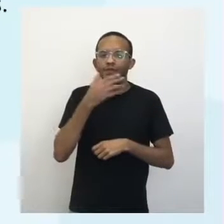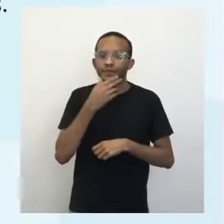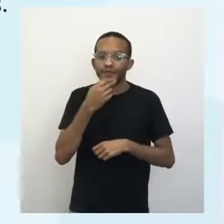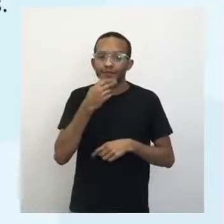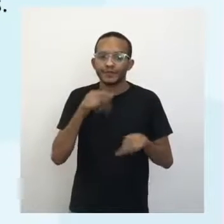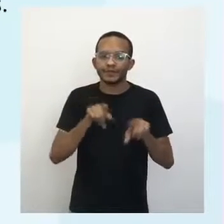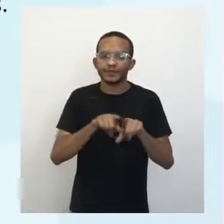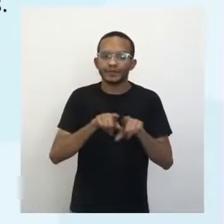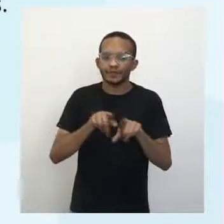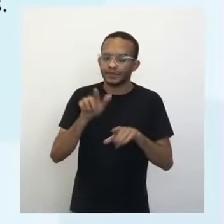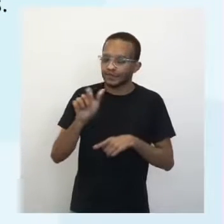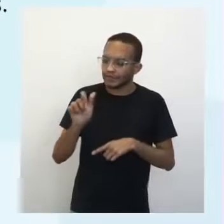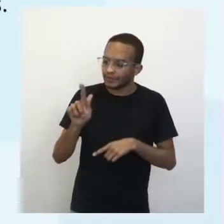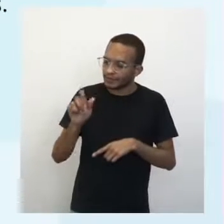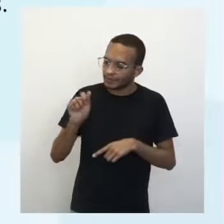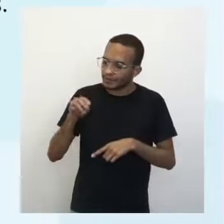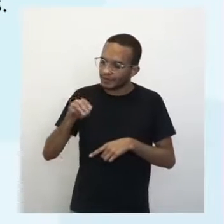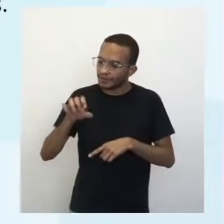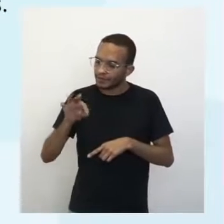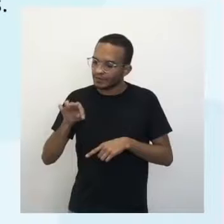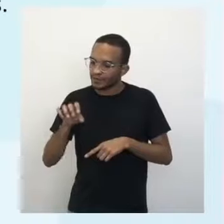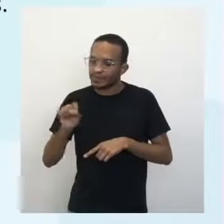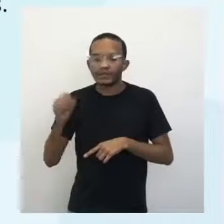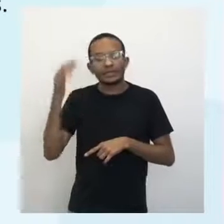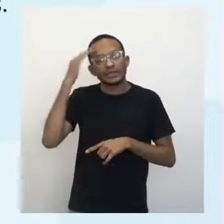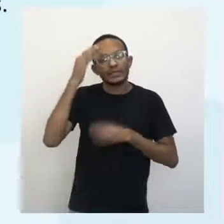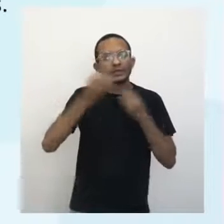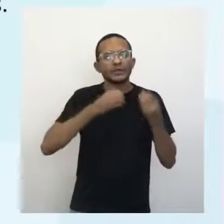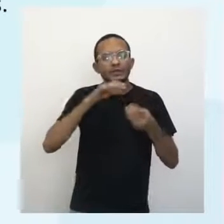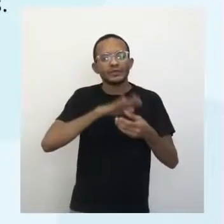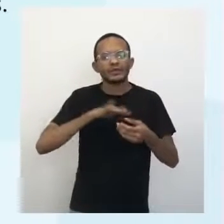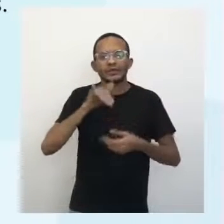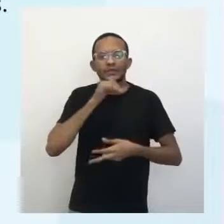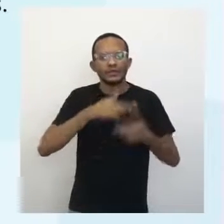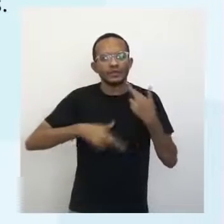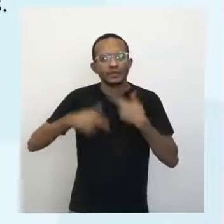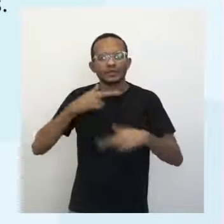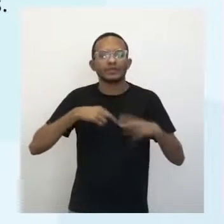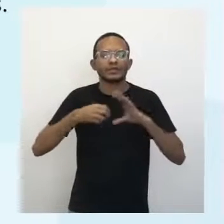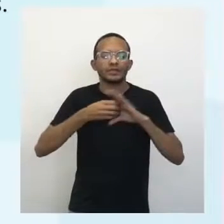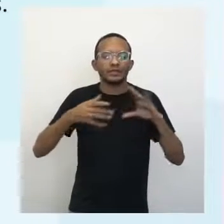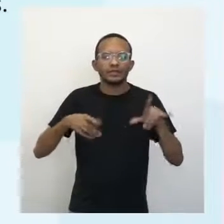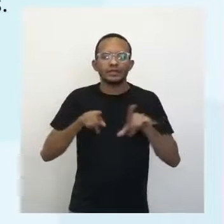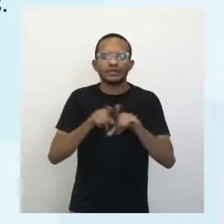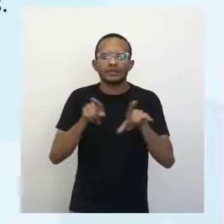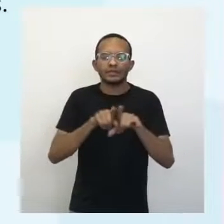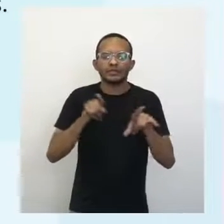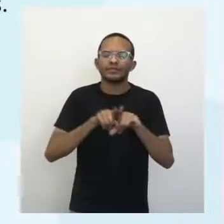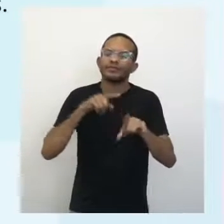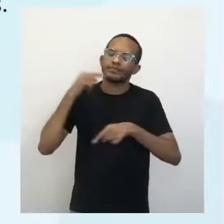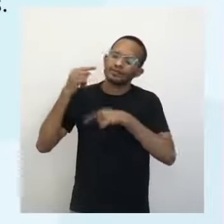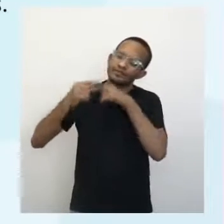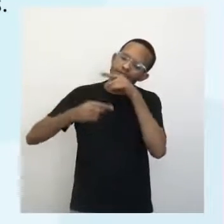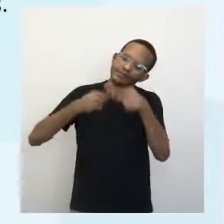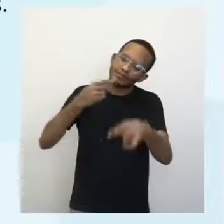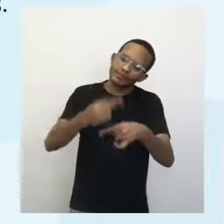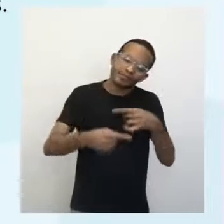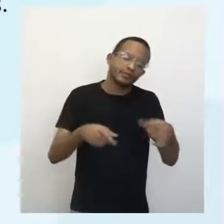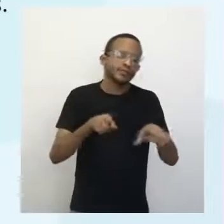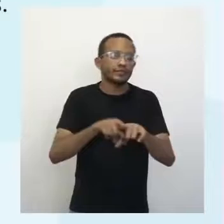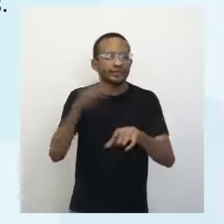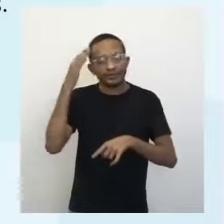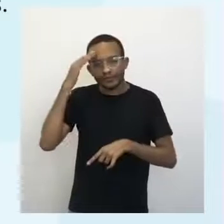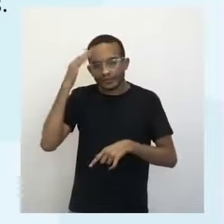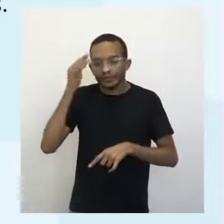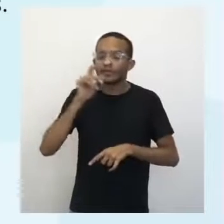também conhecidas como gametas, e entender o seu papel, relacionando-as com as características hereditárias.